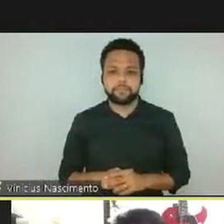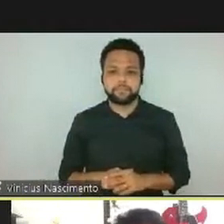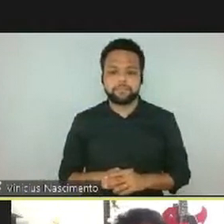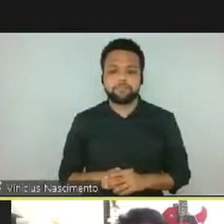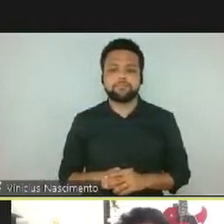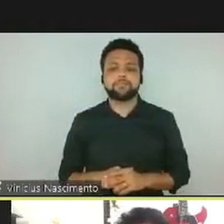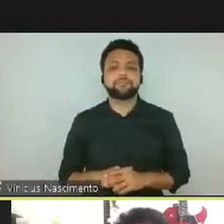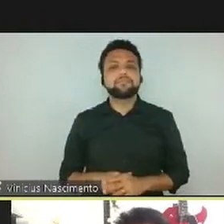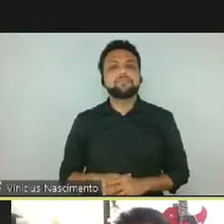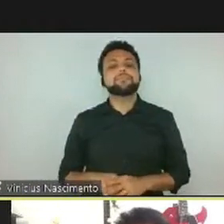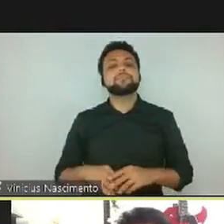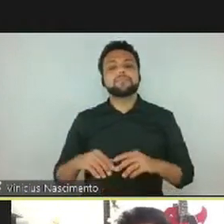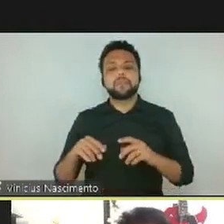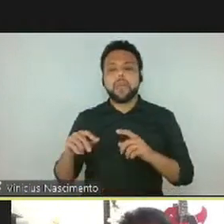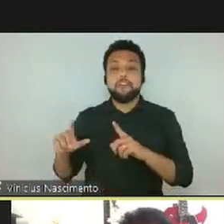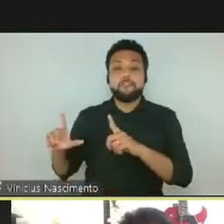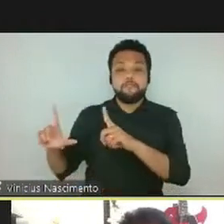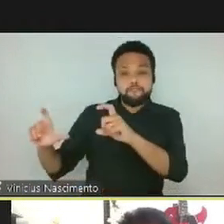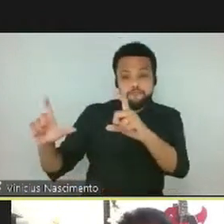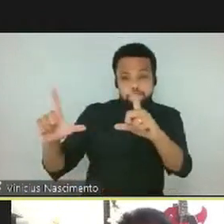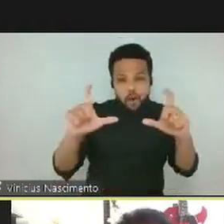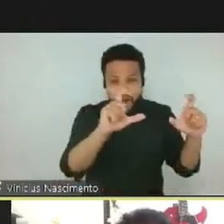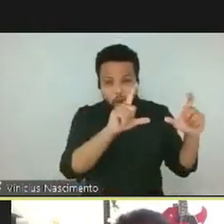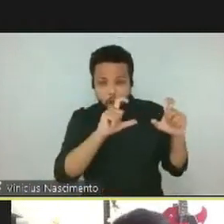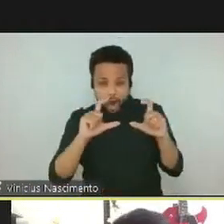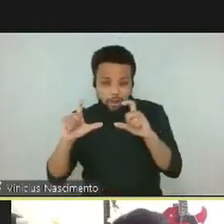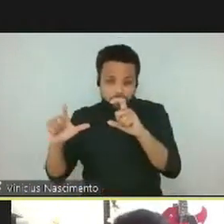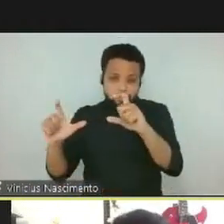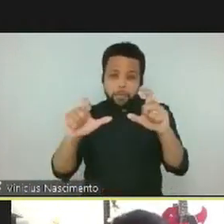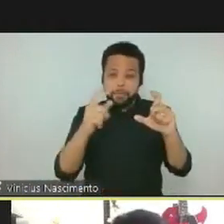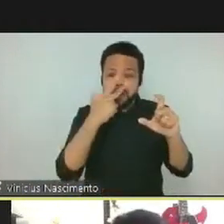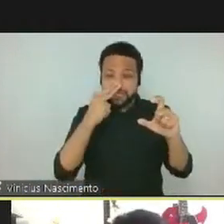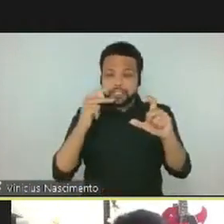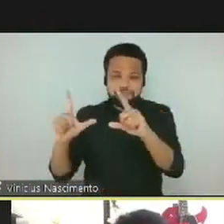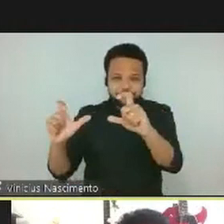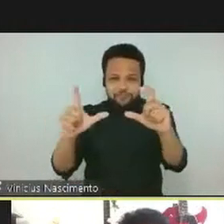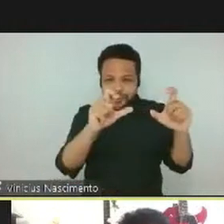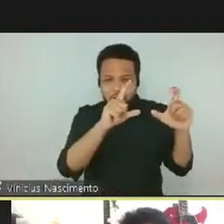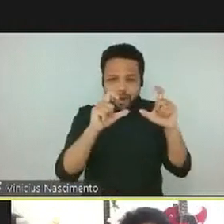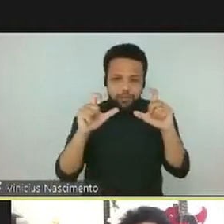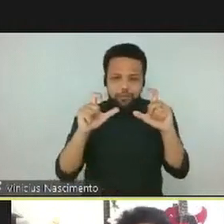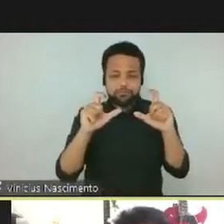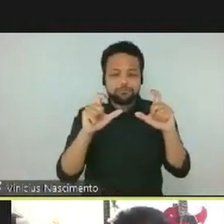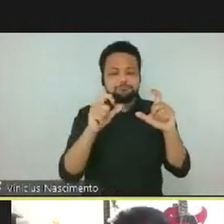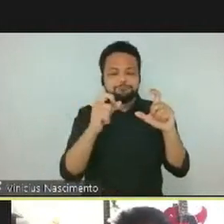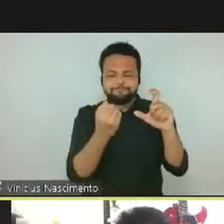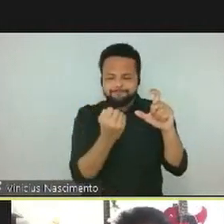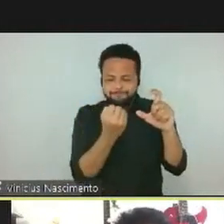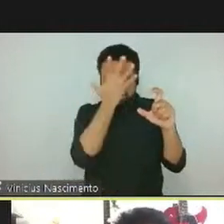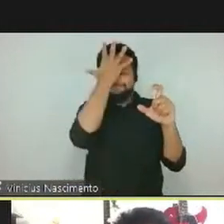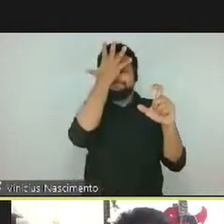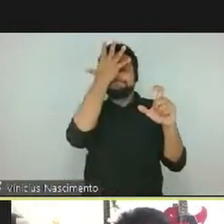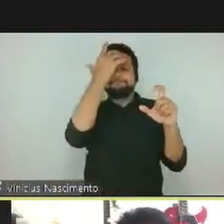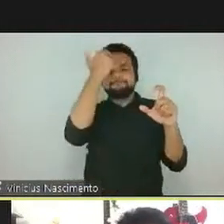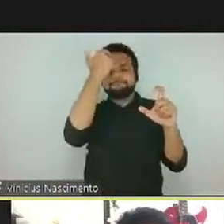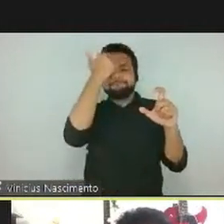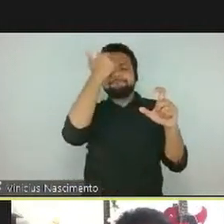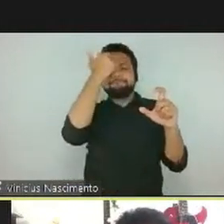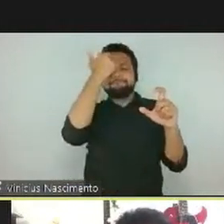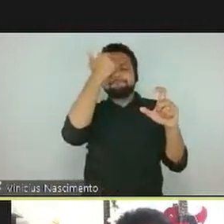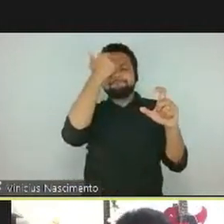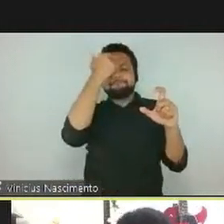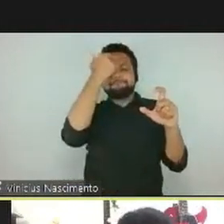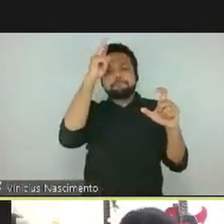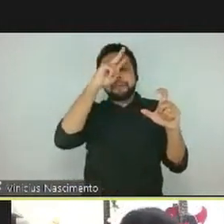inconsciente óptico, alguma coisa que só se revelaria na nossa memória a partir do olhar sobre elas,